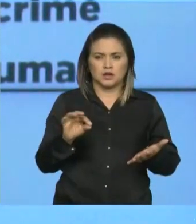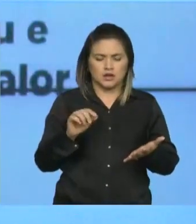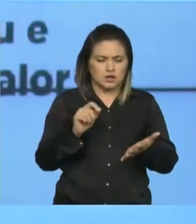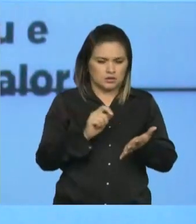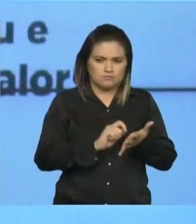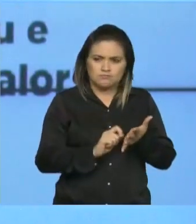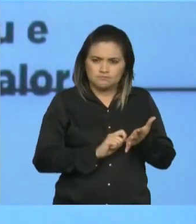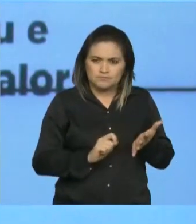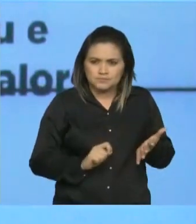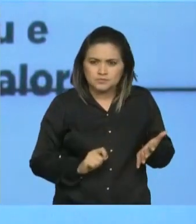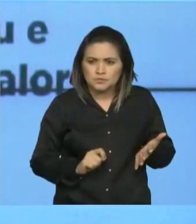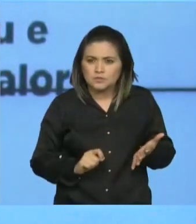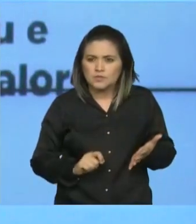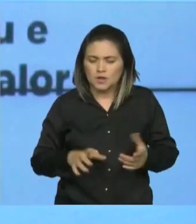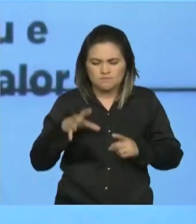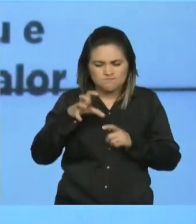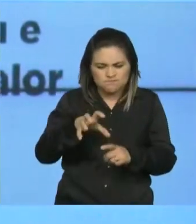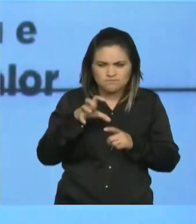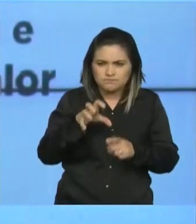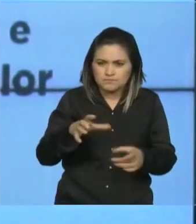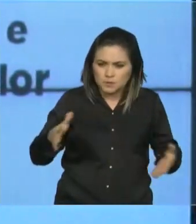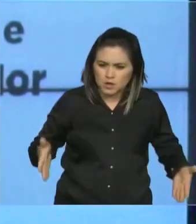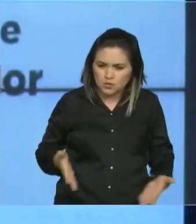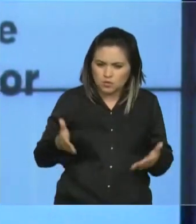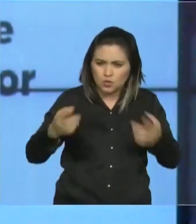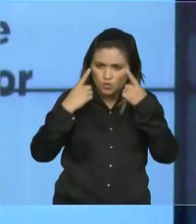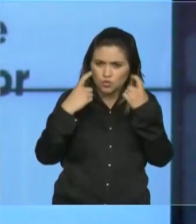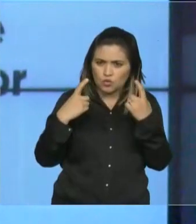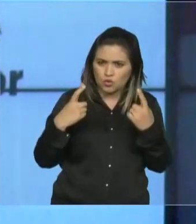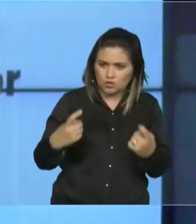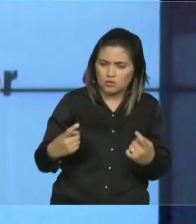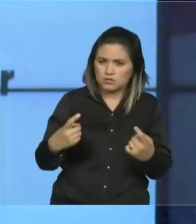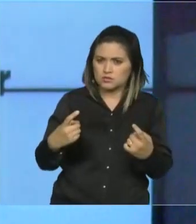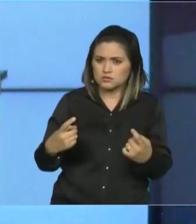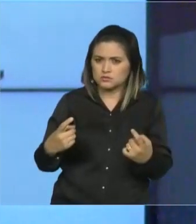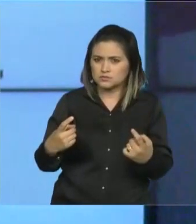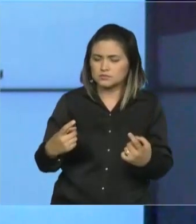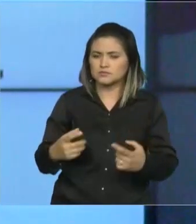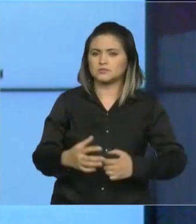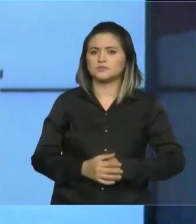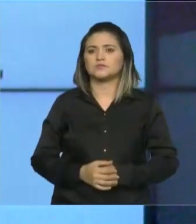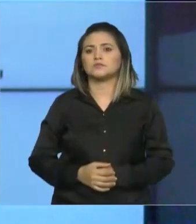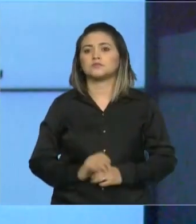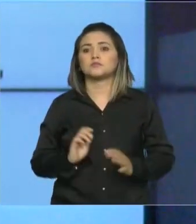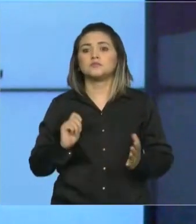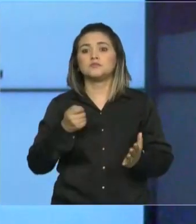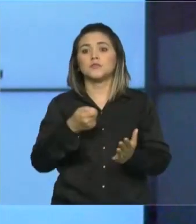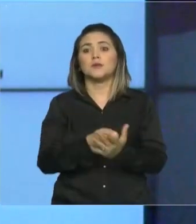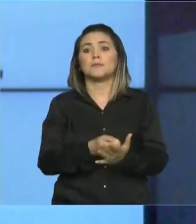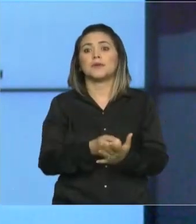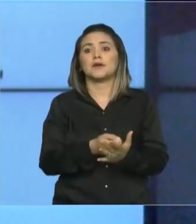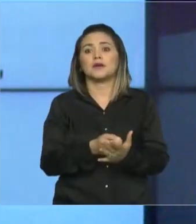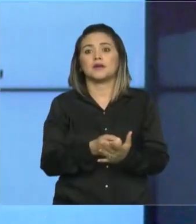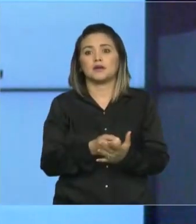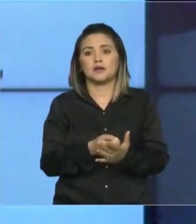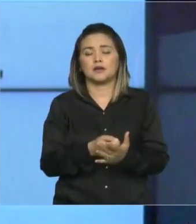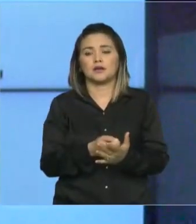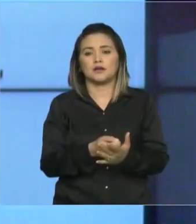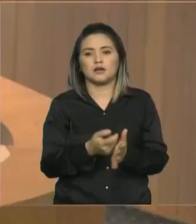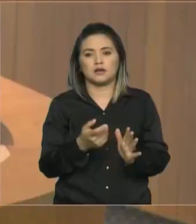resistência a um profissional de imprensa. E a fiança, pasmem vocês, o débito da